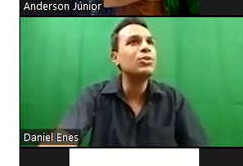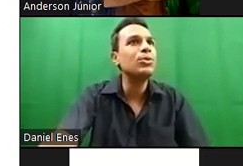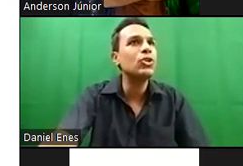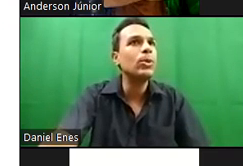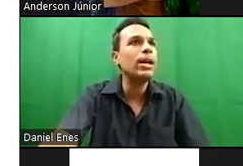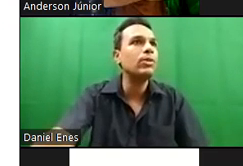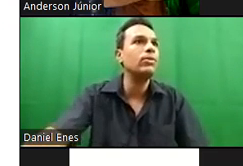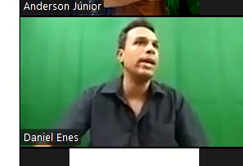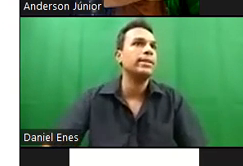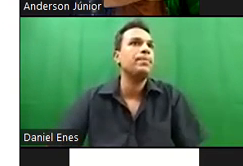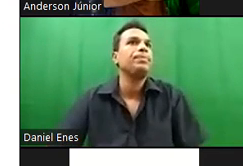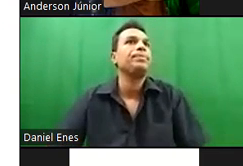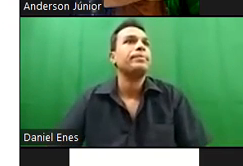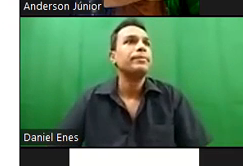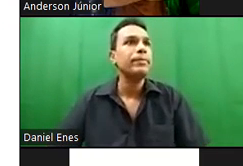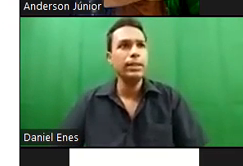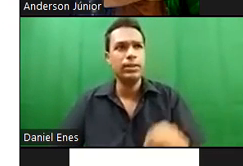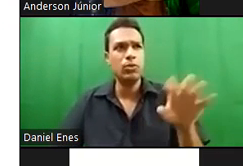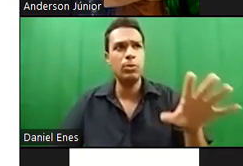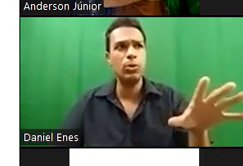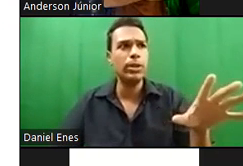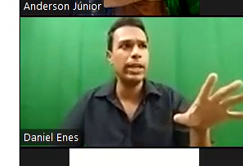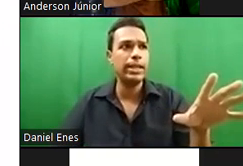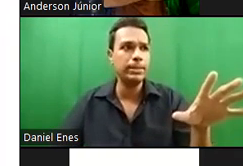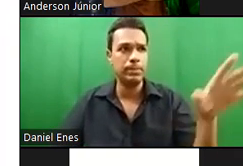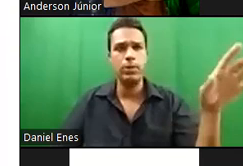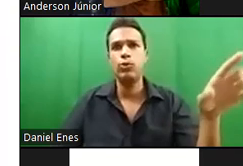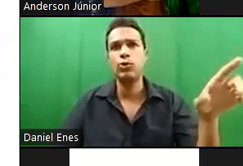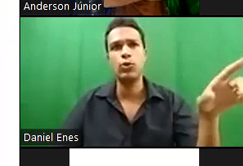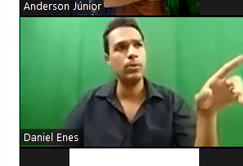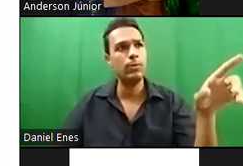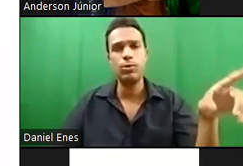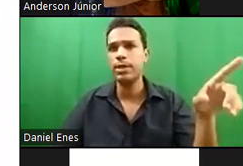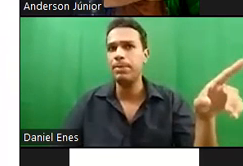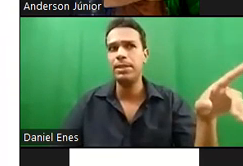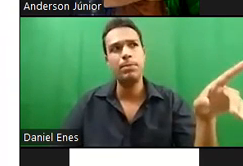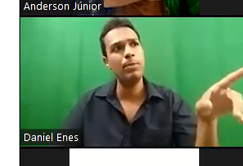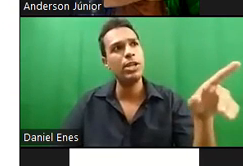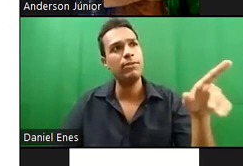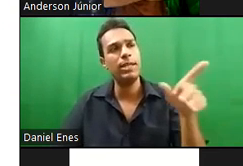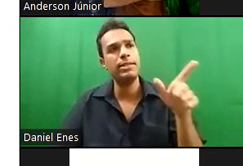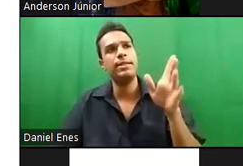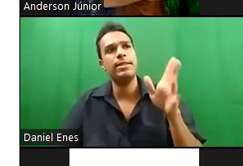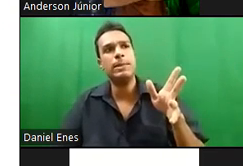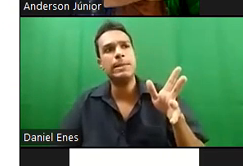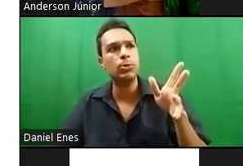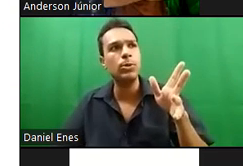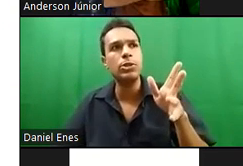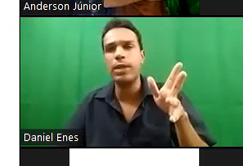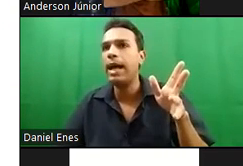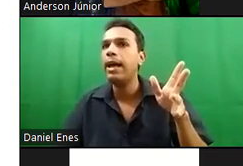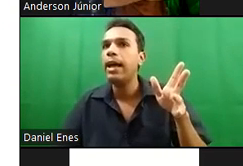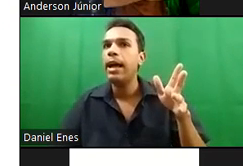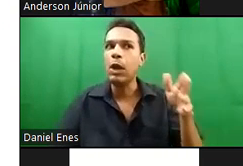gente continua a conversa. Então, como eu coloquei aí, vou usar principalmente a referência dessas duas